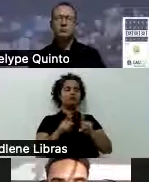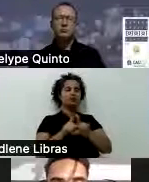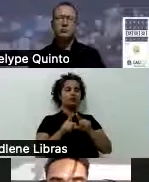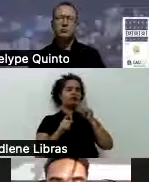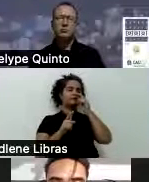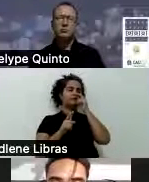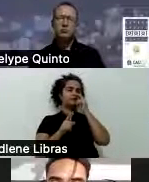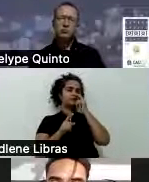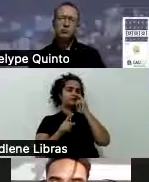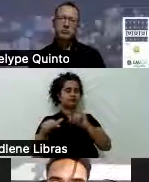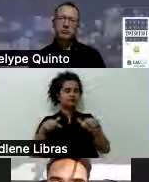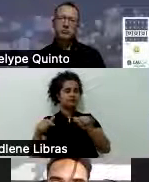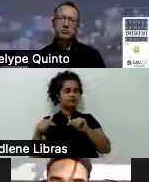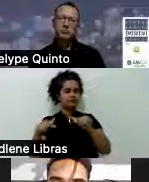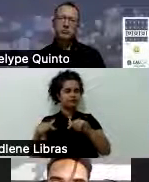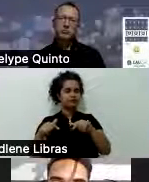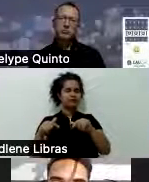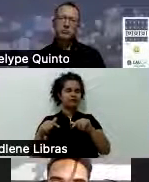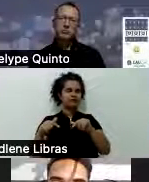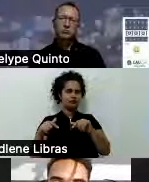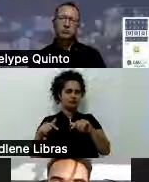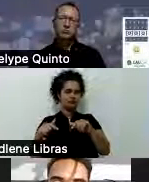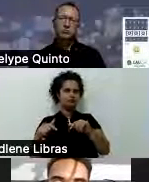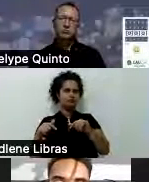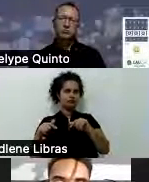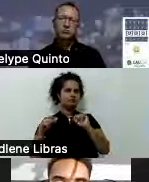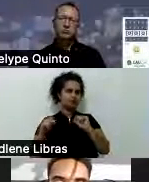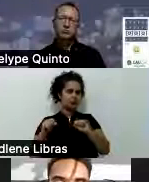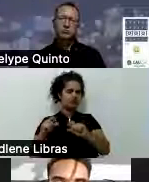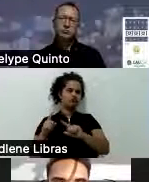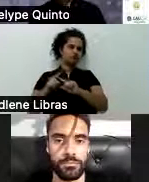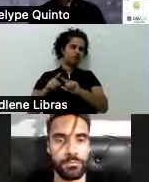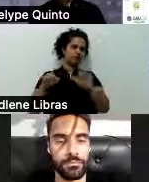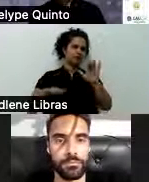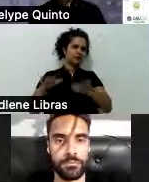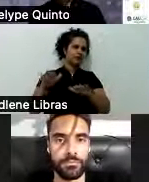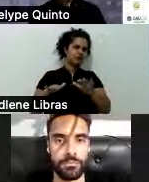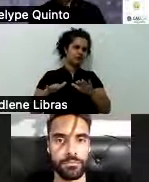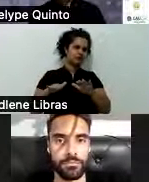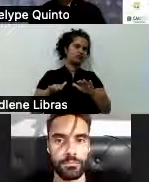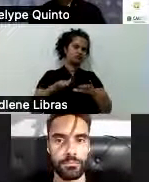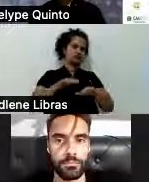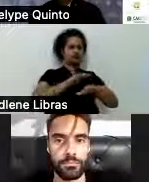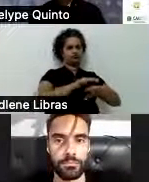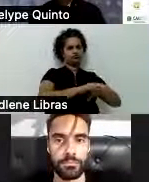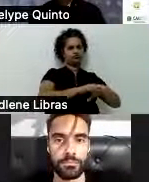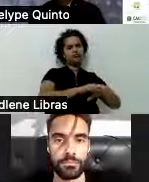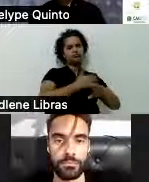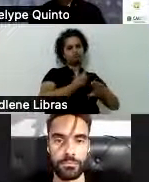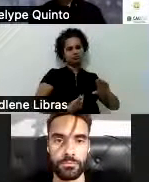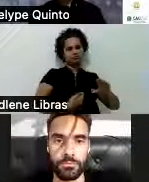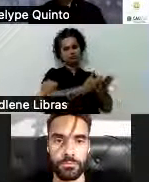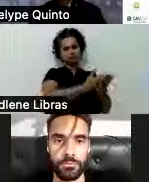atuação de baixo para cima ou mesmo de cima para baixo. E como ela vem sido